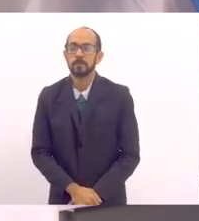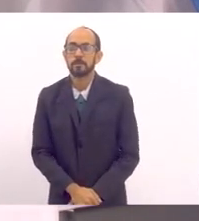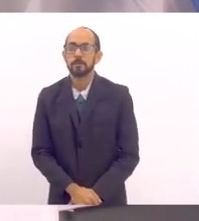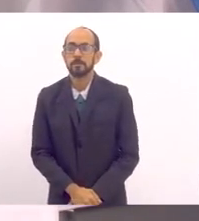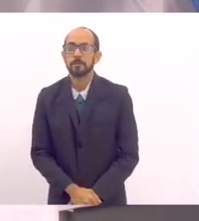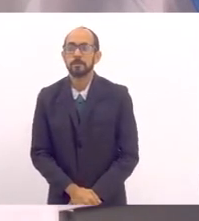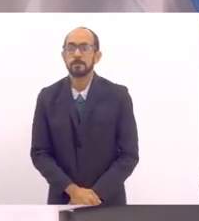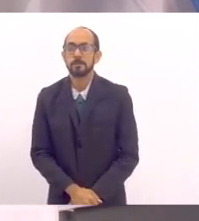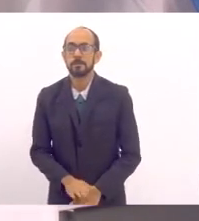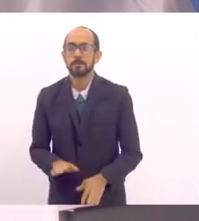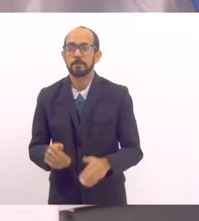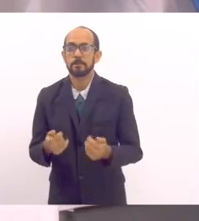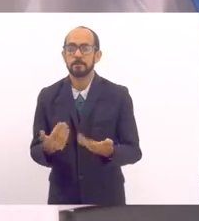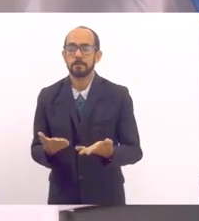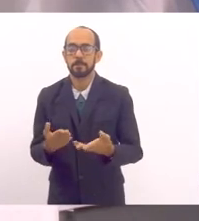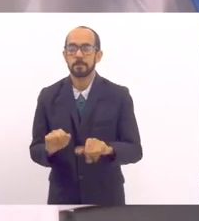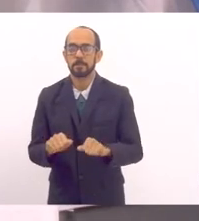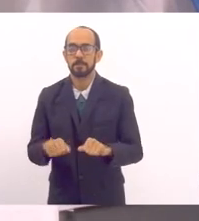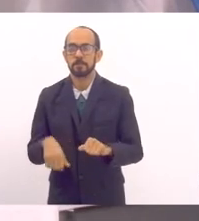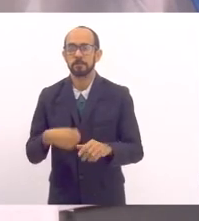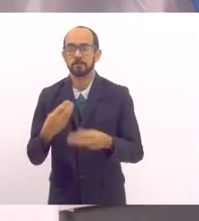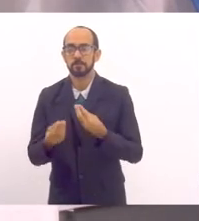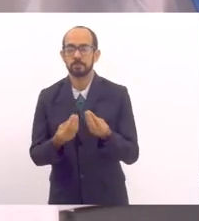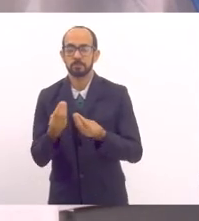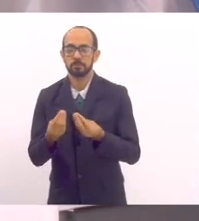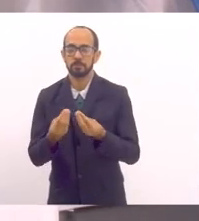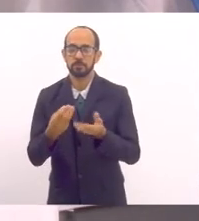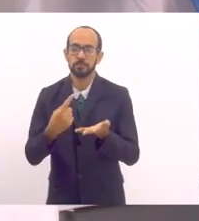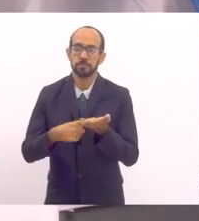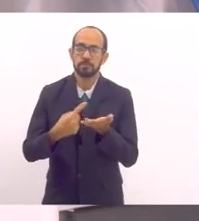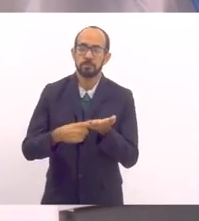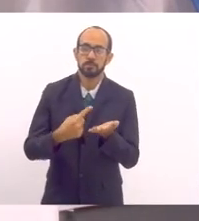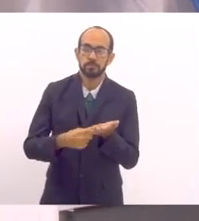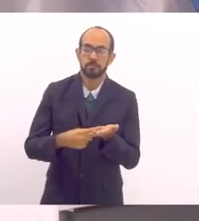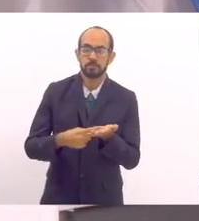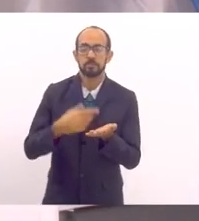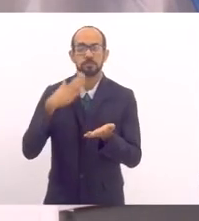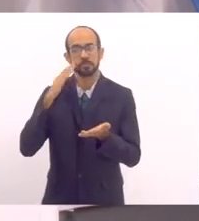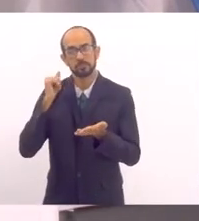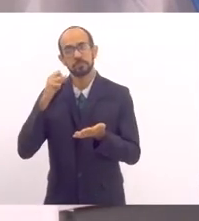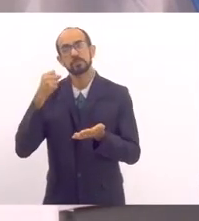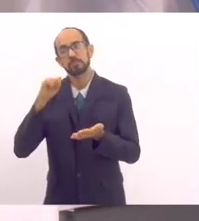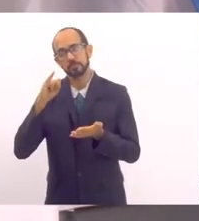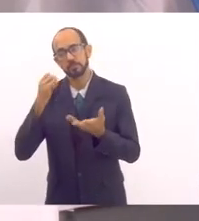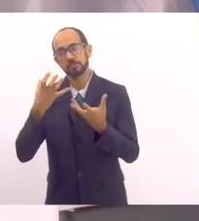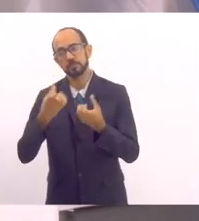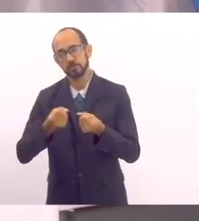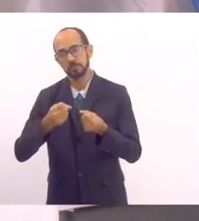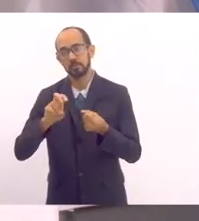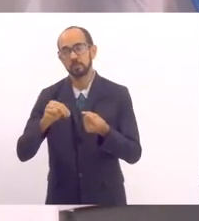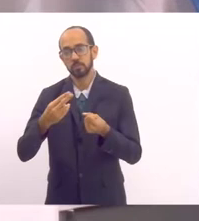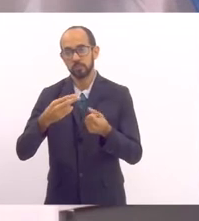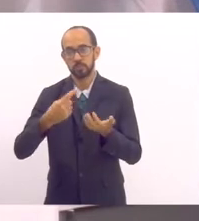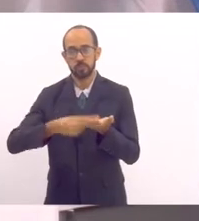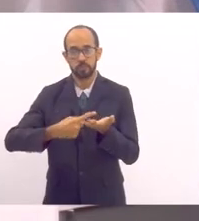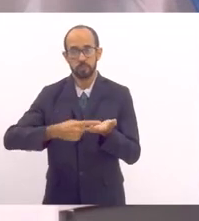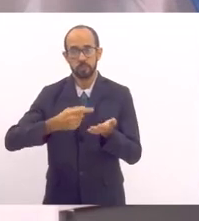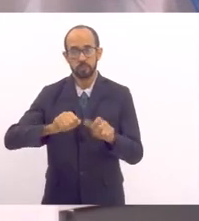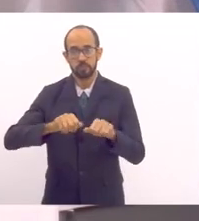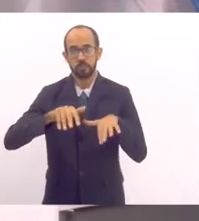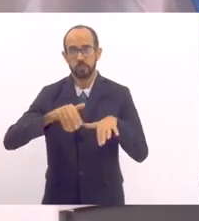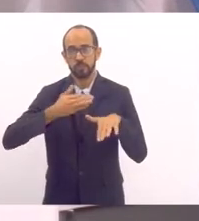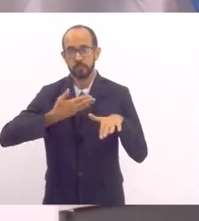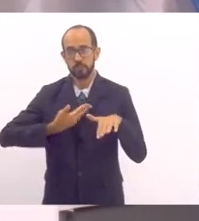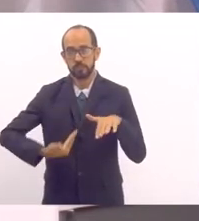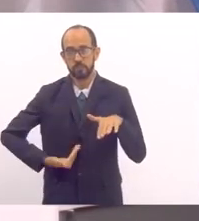Não, então, mas quais a gente vai entrar numa concordância e serão aceitas e marcar ou uma nova audiência